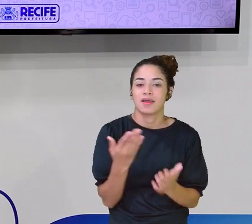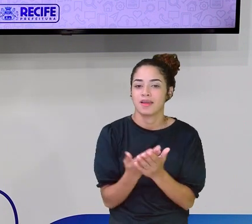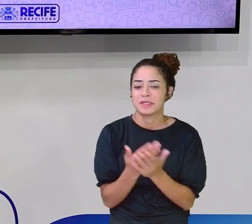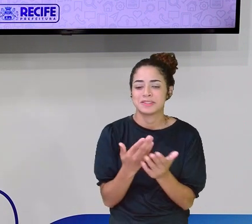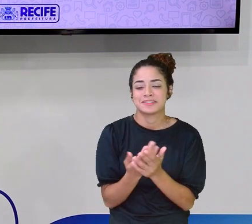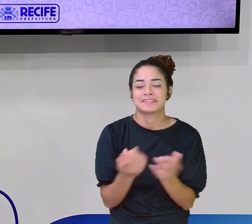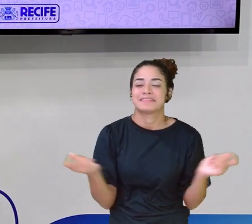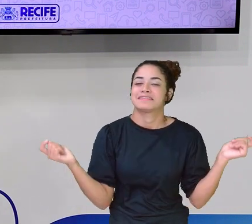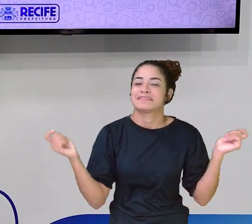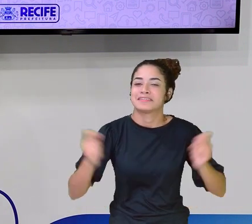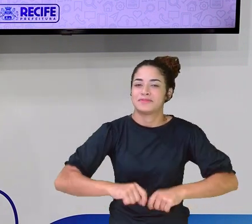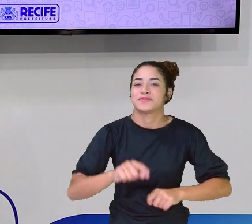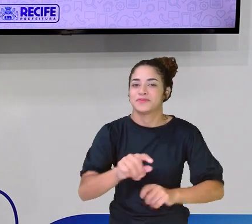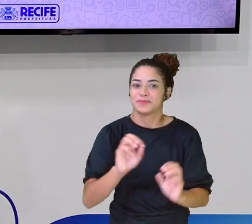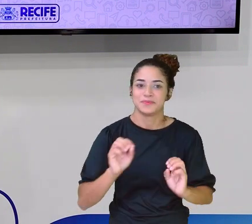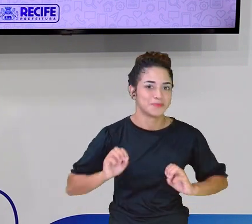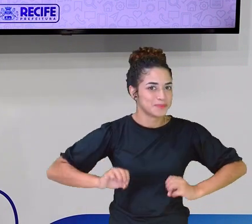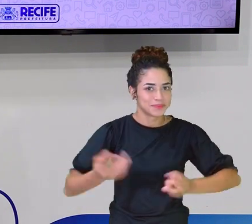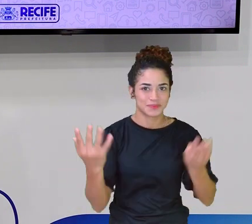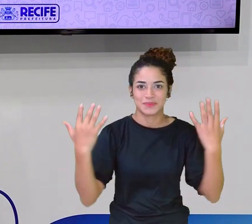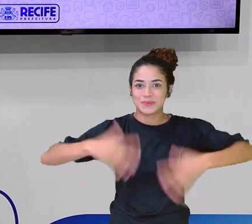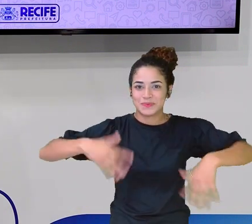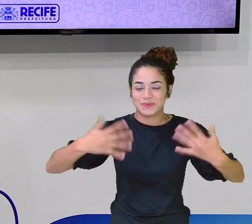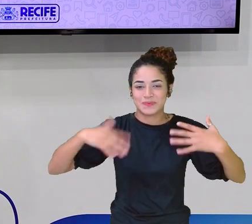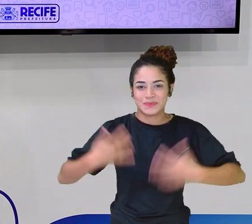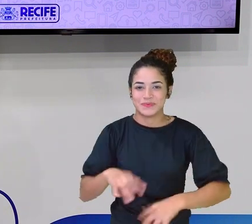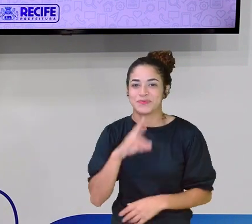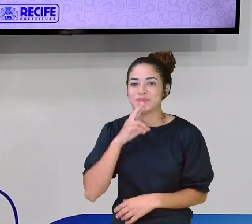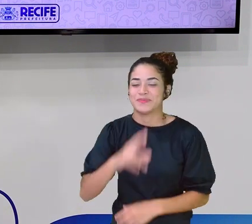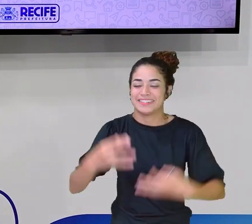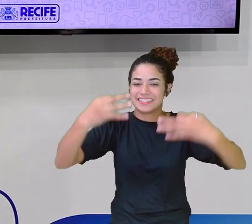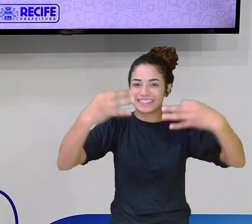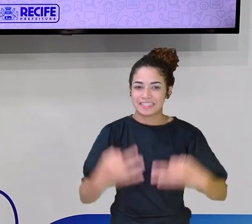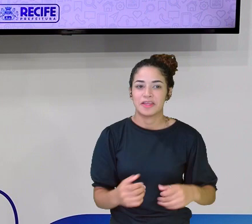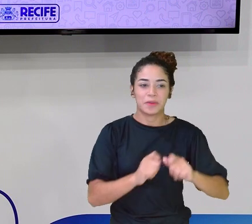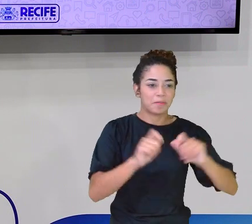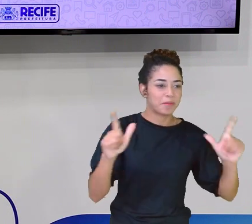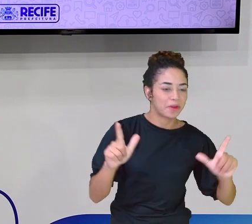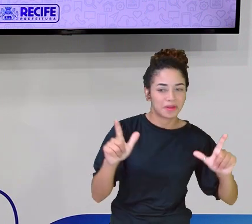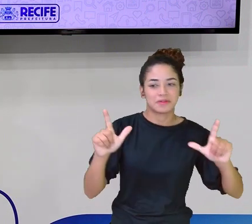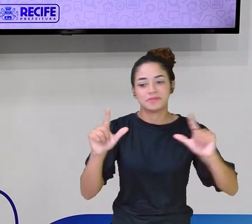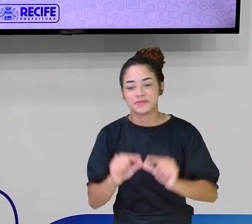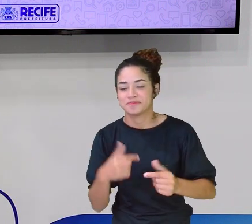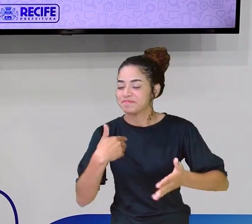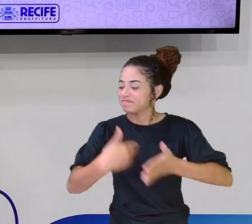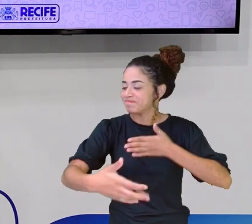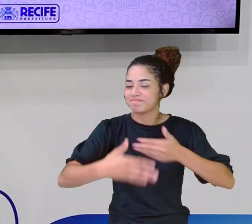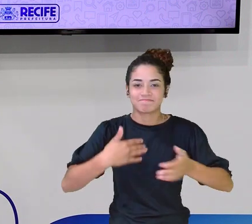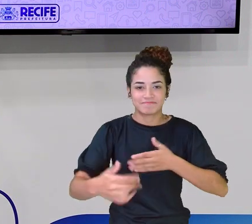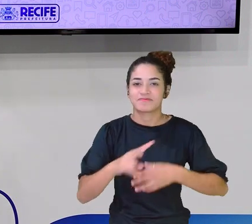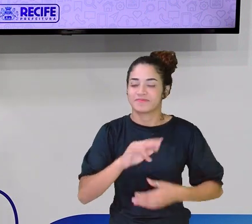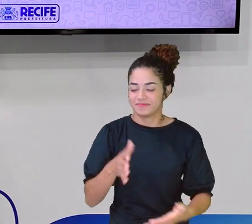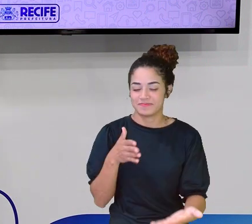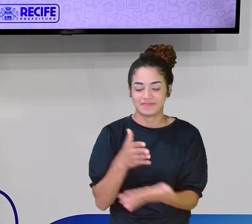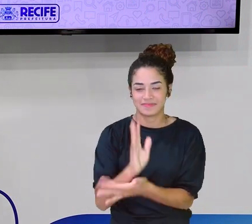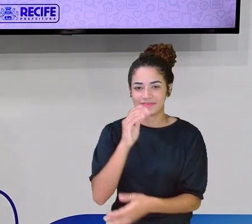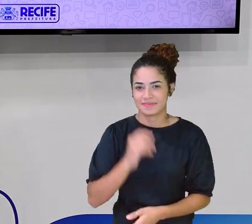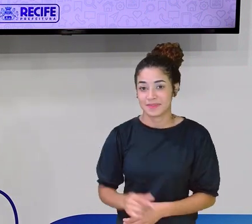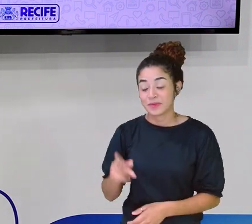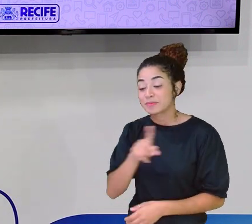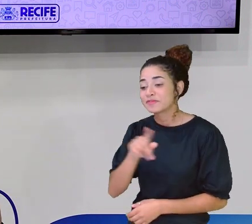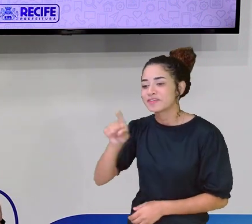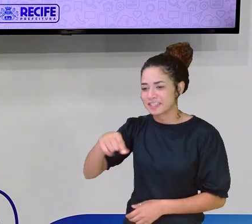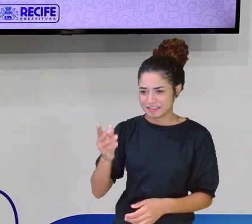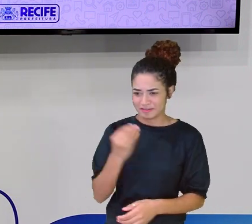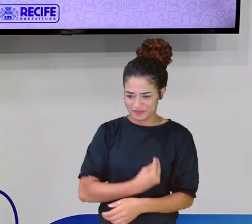aula, você vai dar show na ampliação e na redução de figuras poligonais. Professora Abigail, eles estão